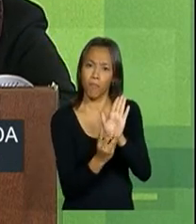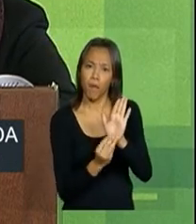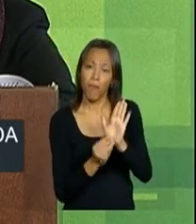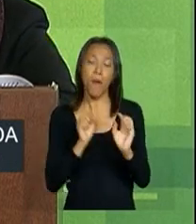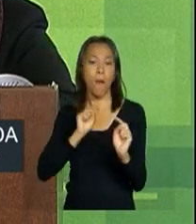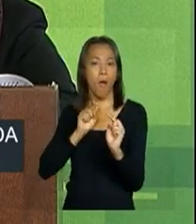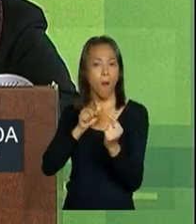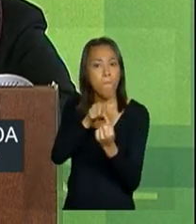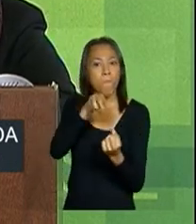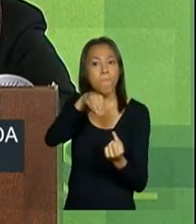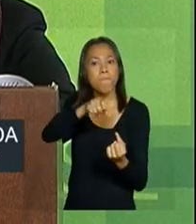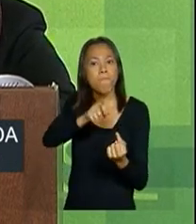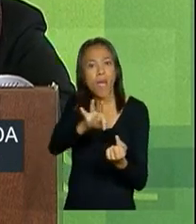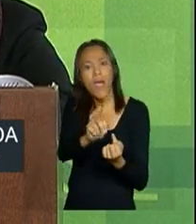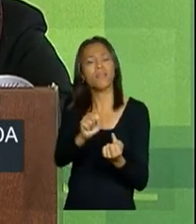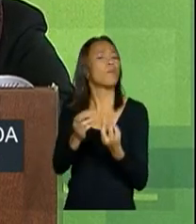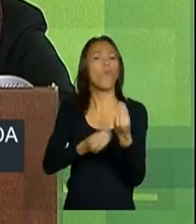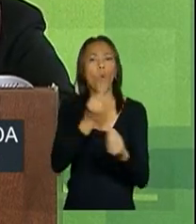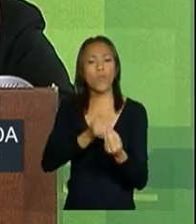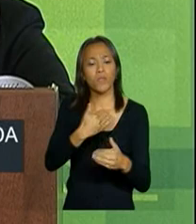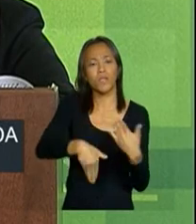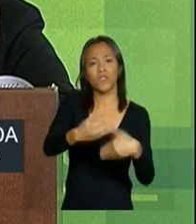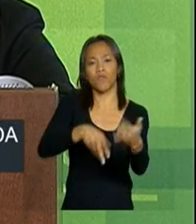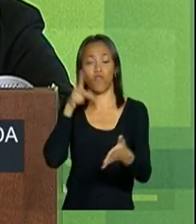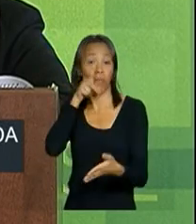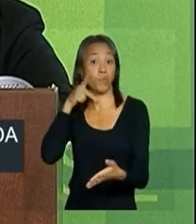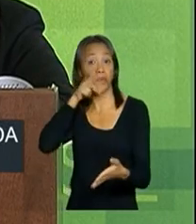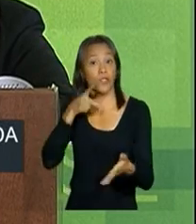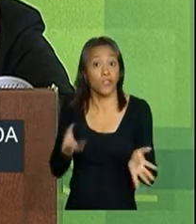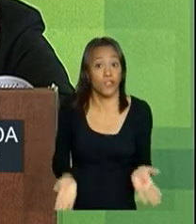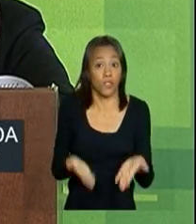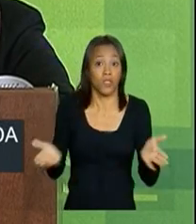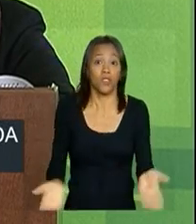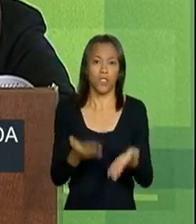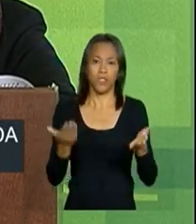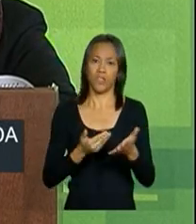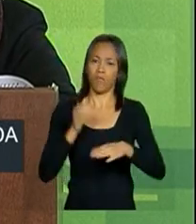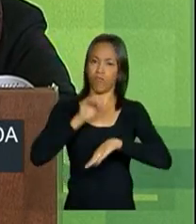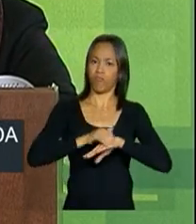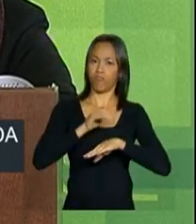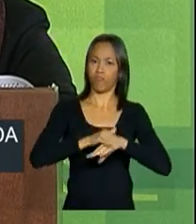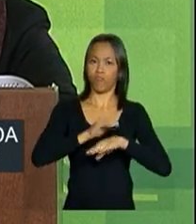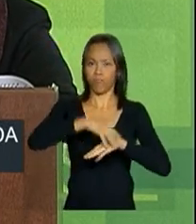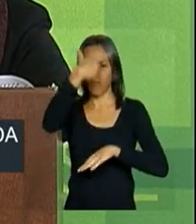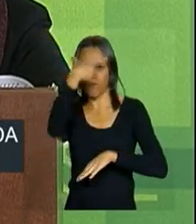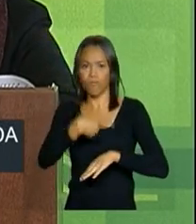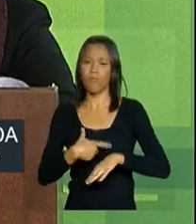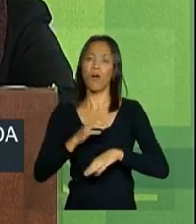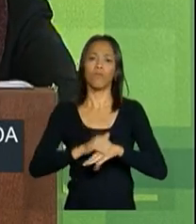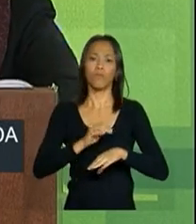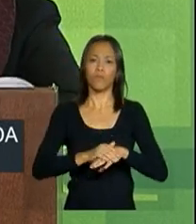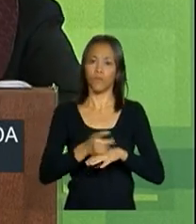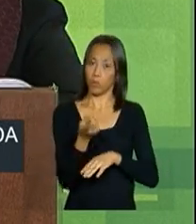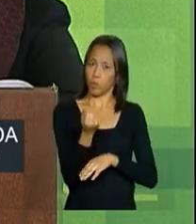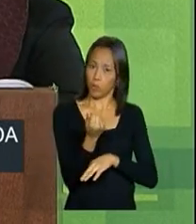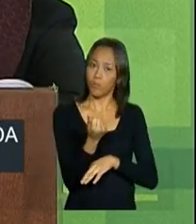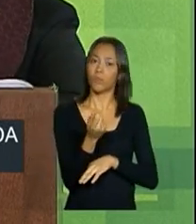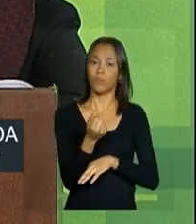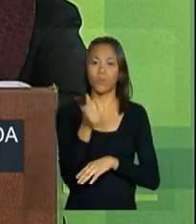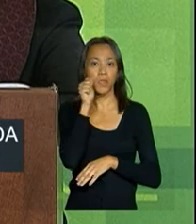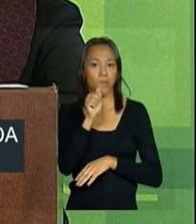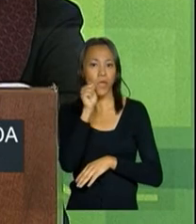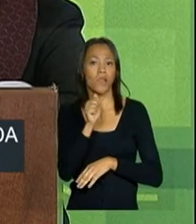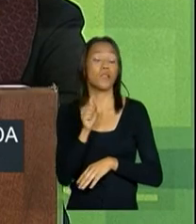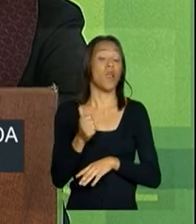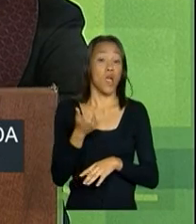para o fortalecimento de políticas que incentivem a autonomia Econômica feminina o